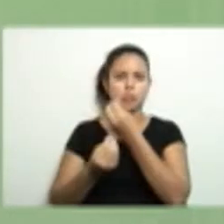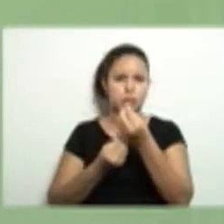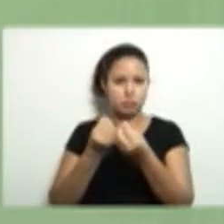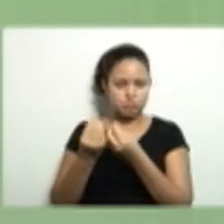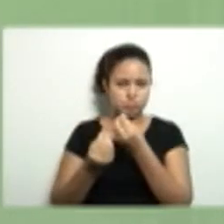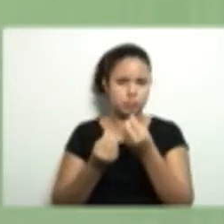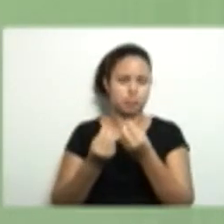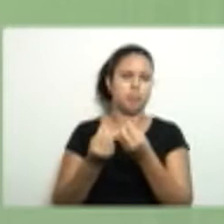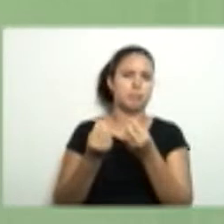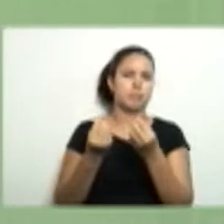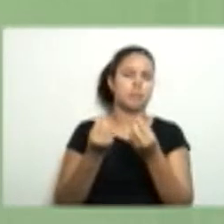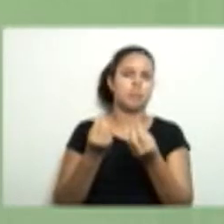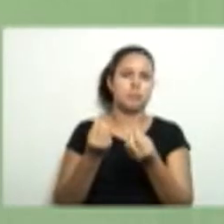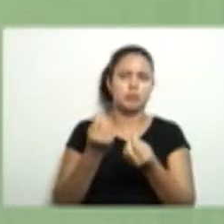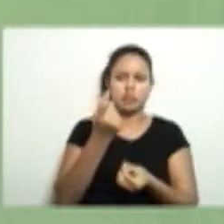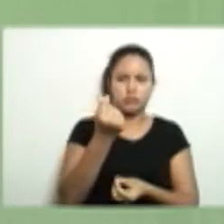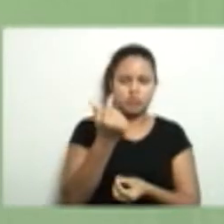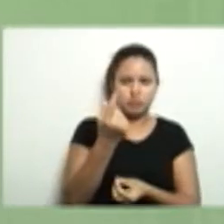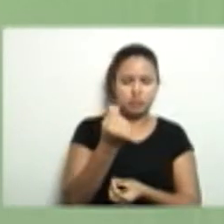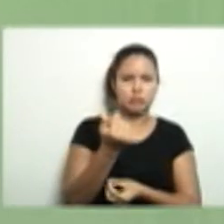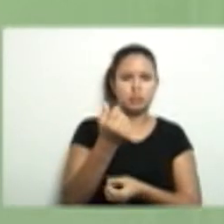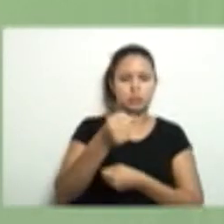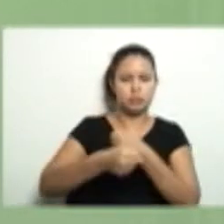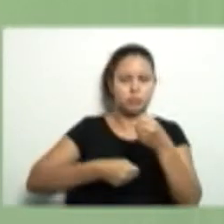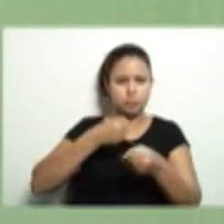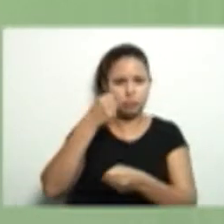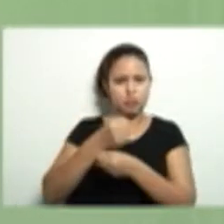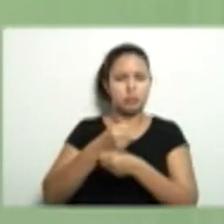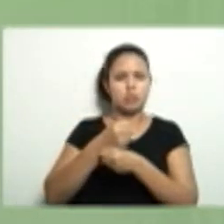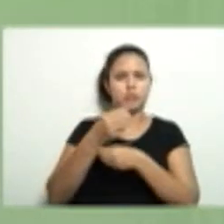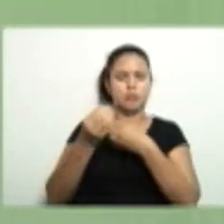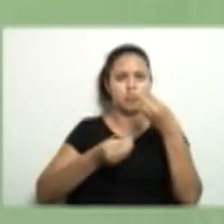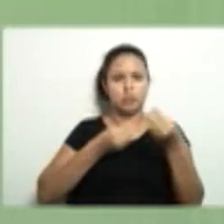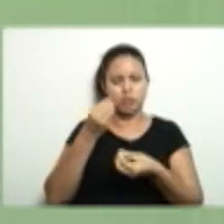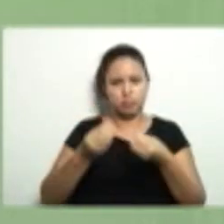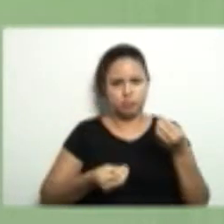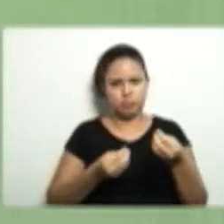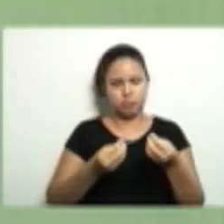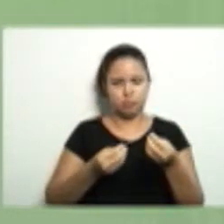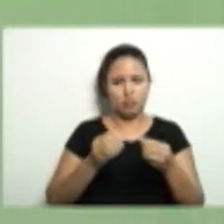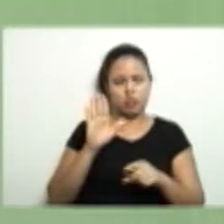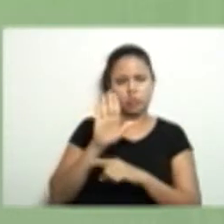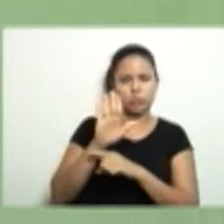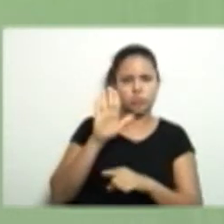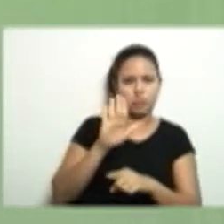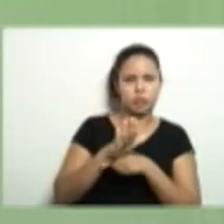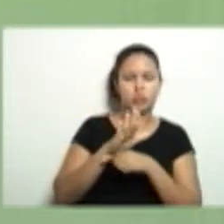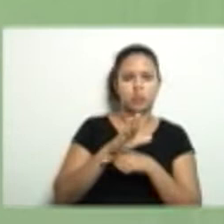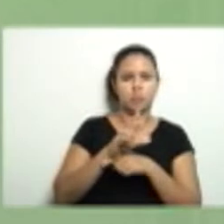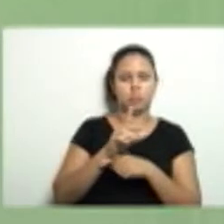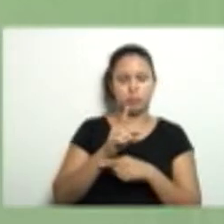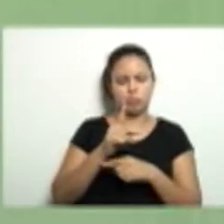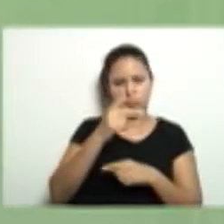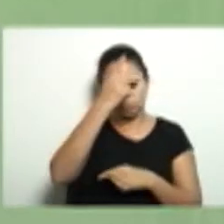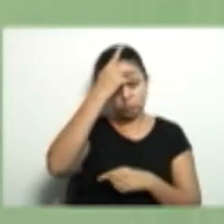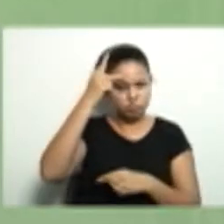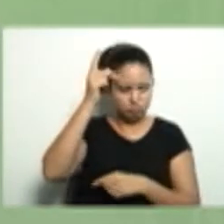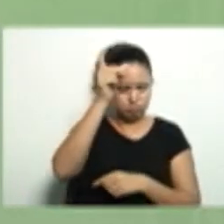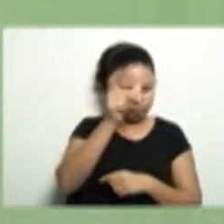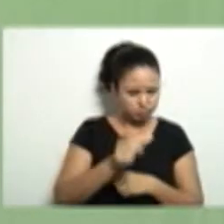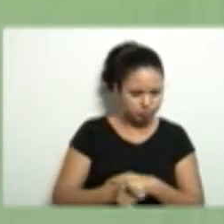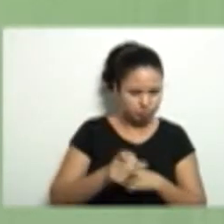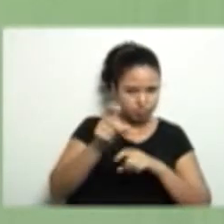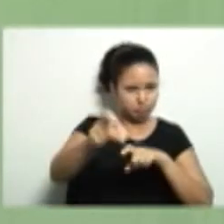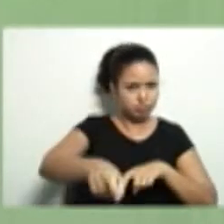atividades exploradas pela família pelo agricultor, direcionando o agricultor para as linhas específicas de crédito a que